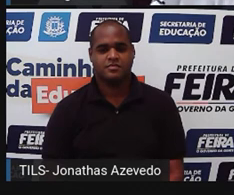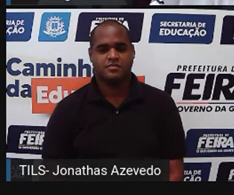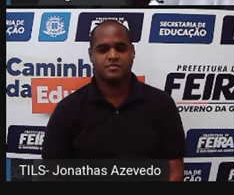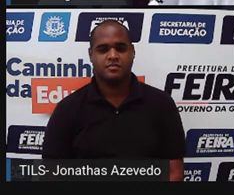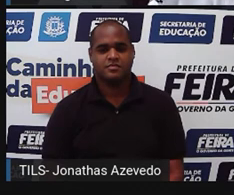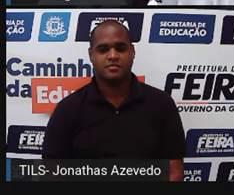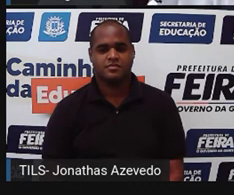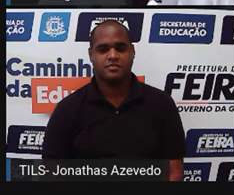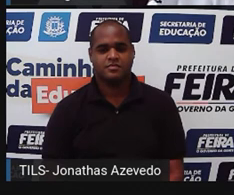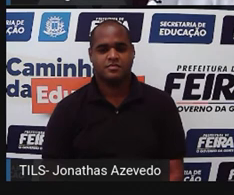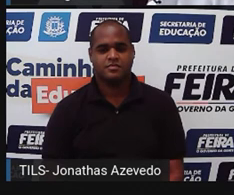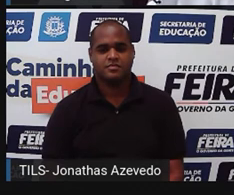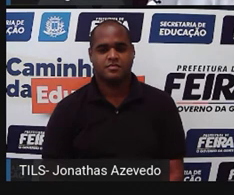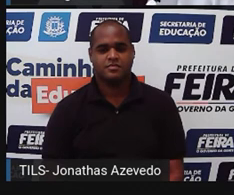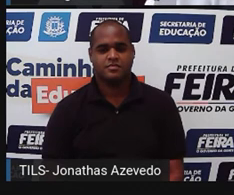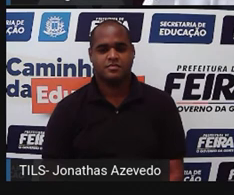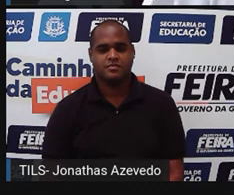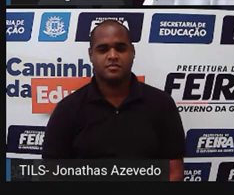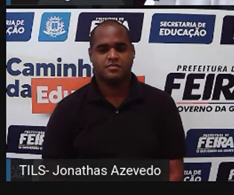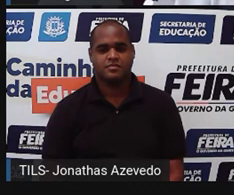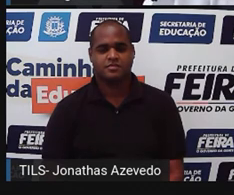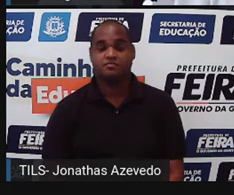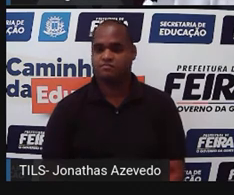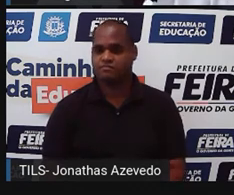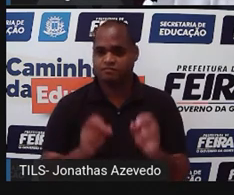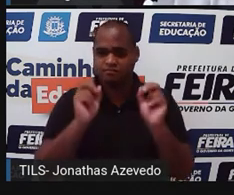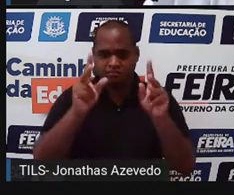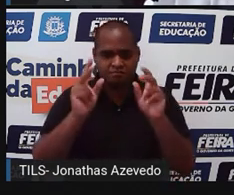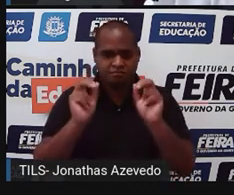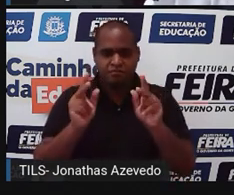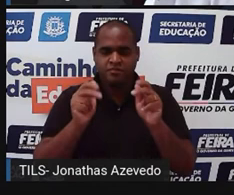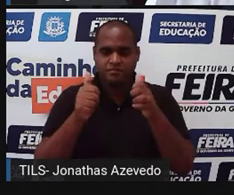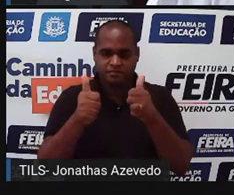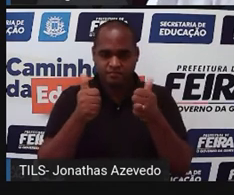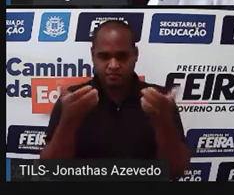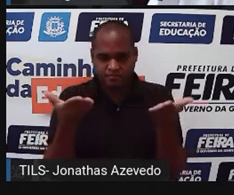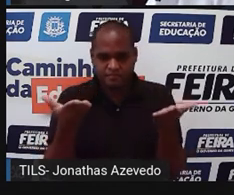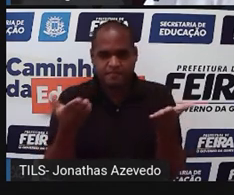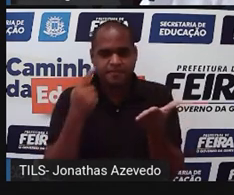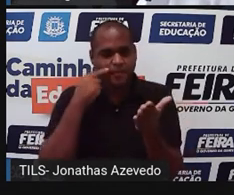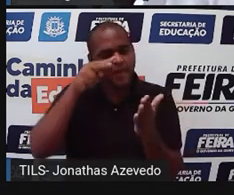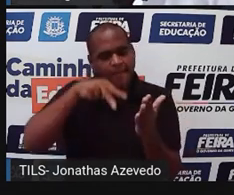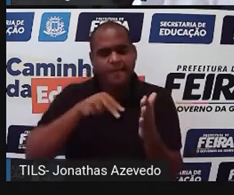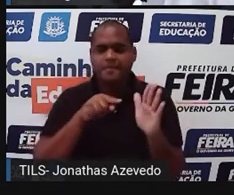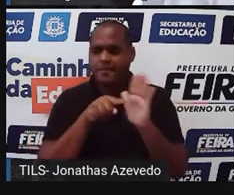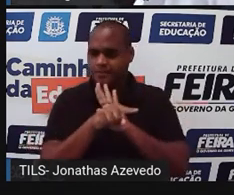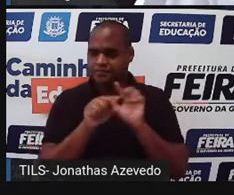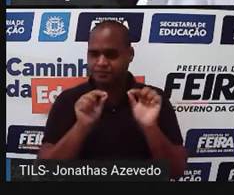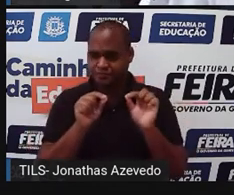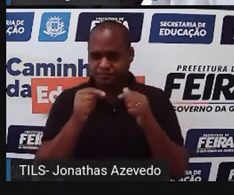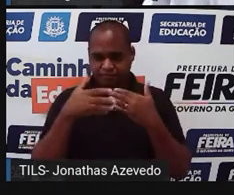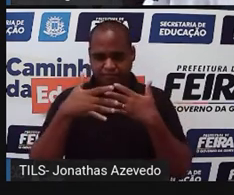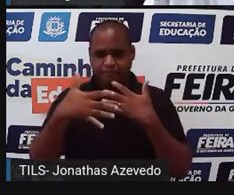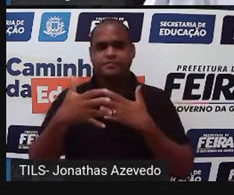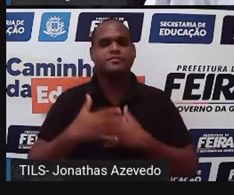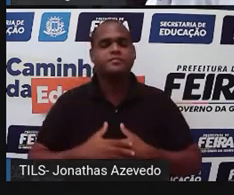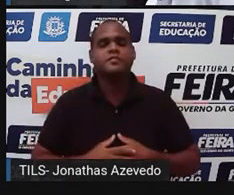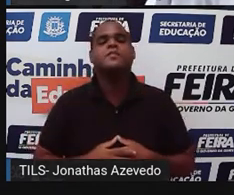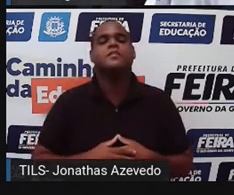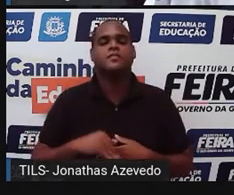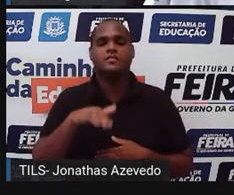E aí e Prontinho agora eu vou ler a pergunta a pergunta é a seguinte